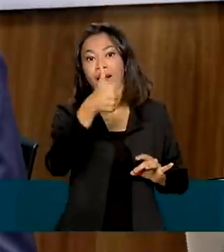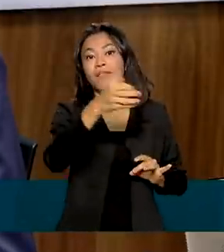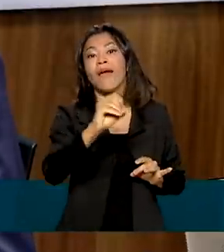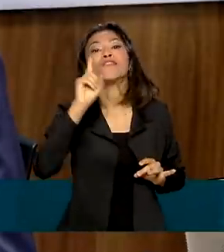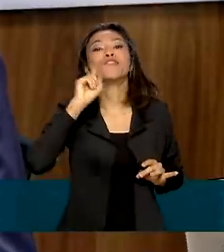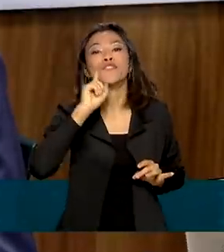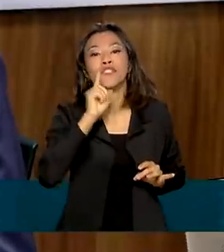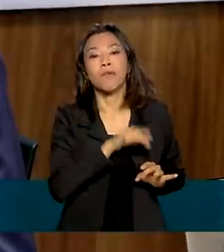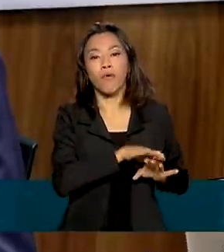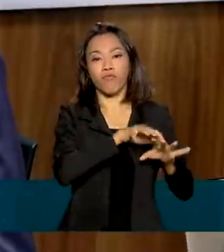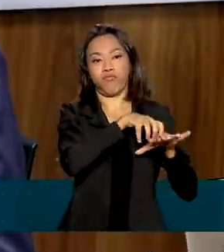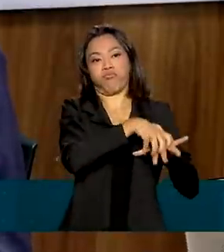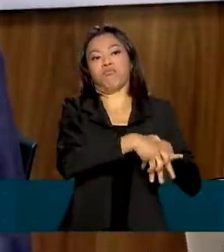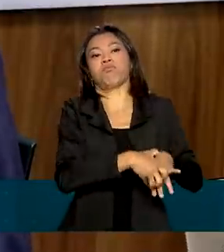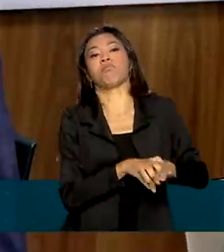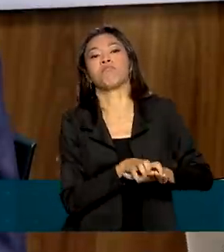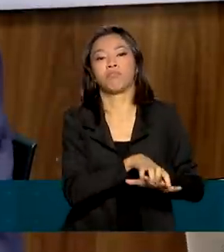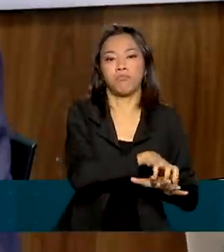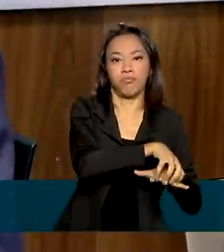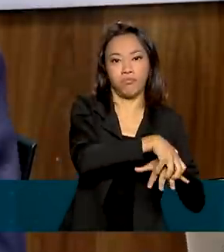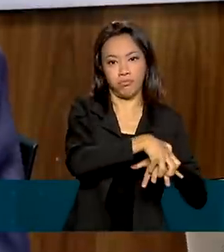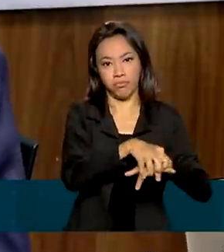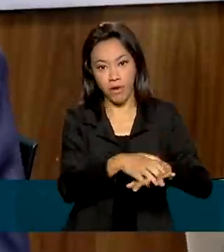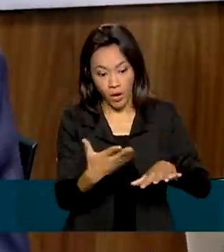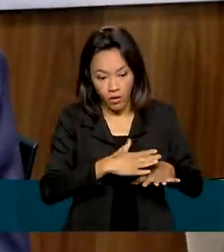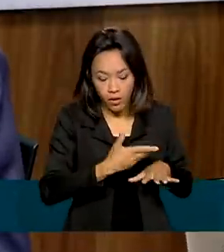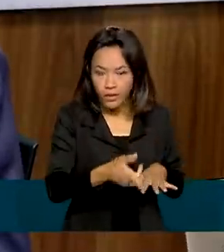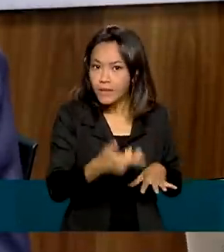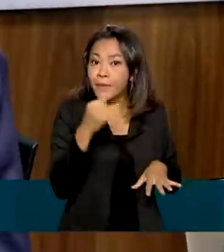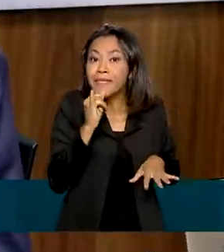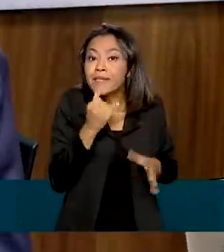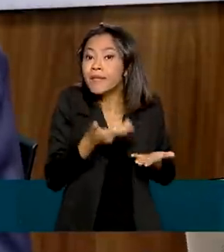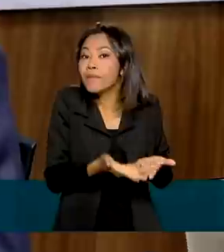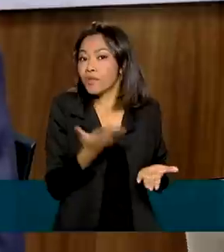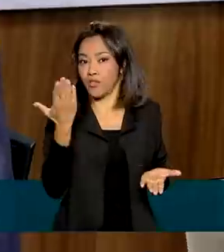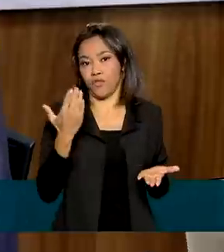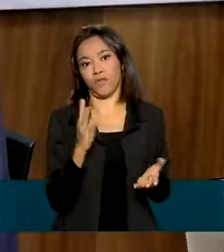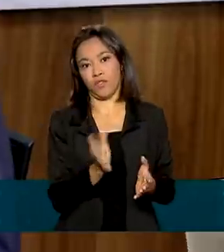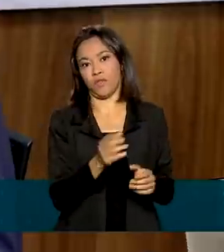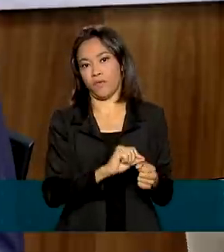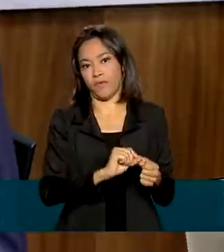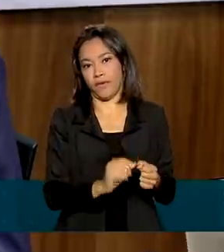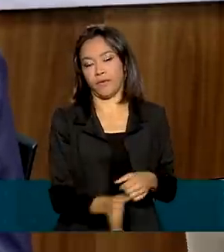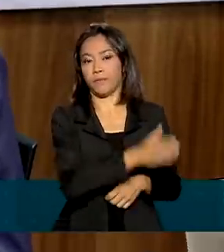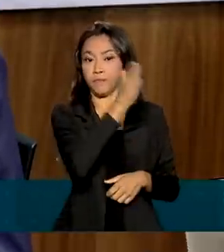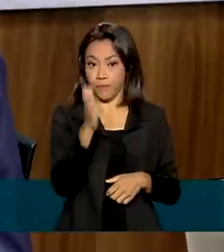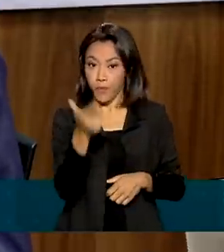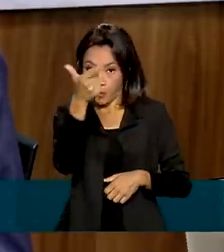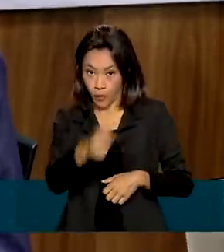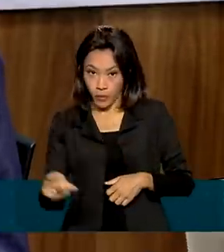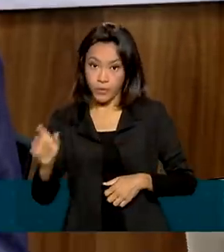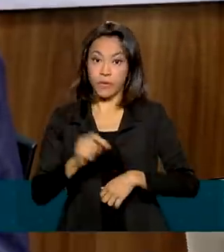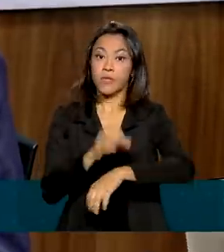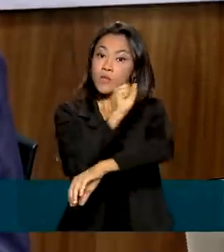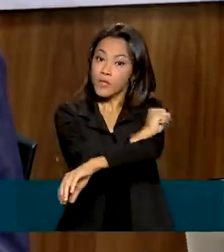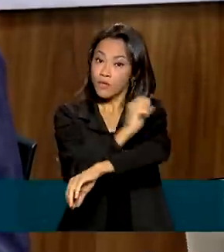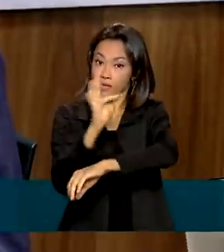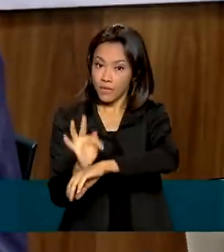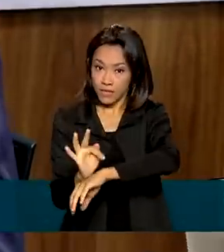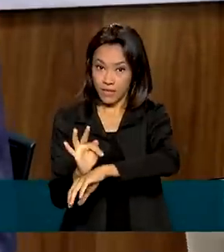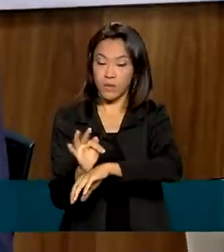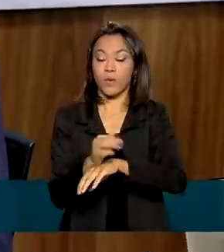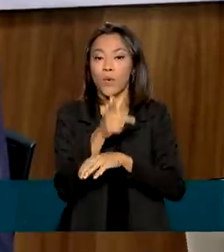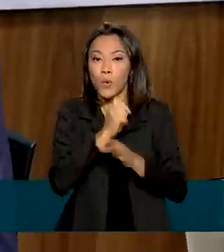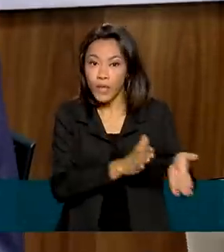10 dias o caminhão por ali eu queria ser um pequeno exemplo do que foi feito a transposição do São Francisco é outra coisa